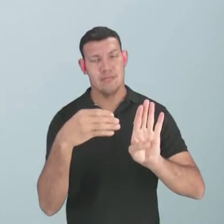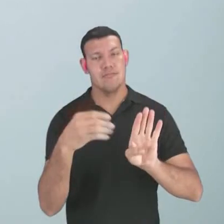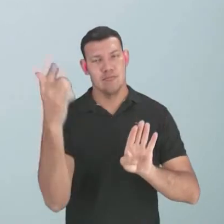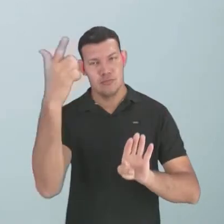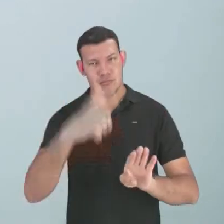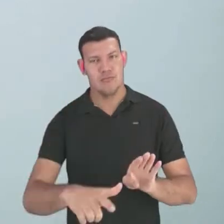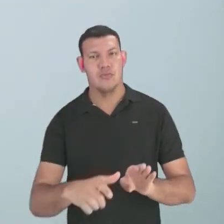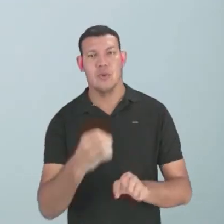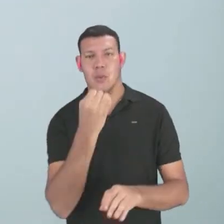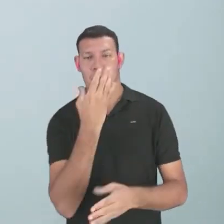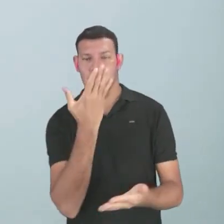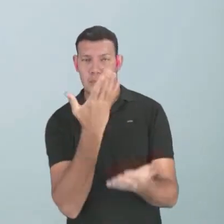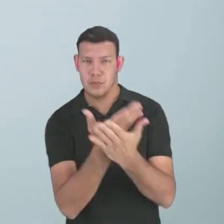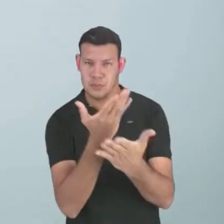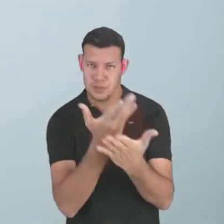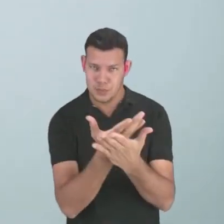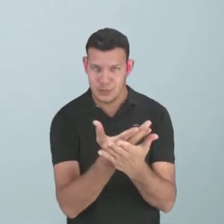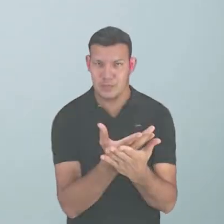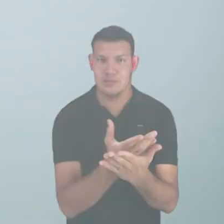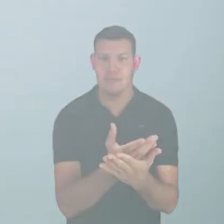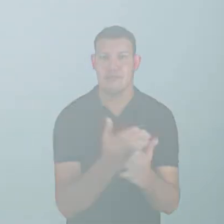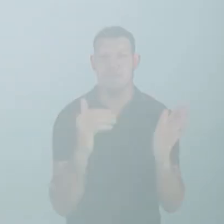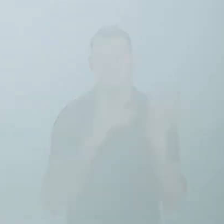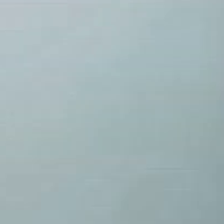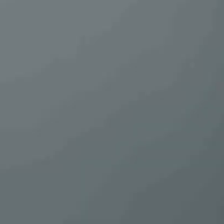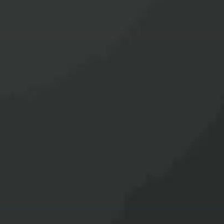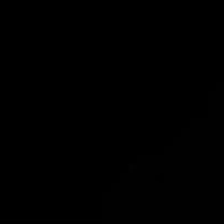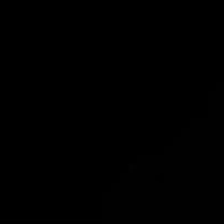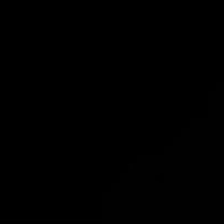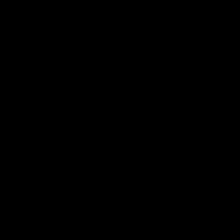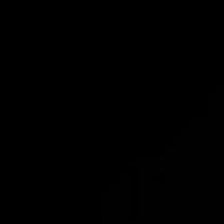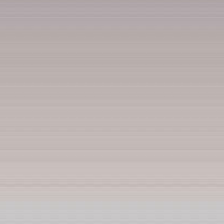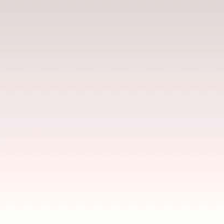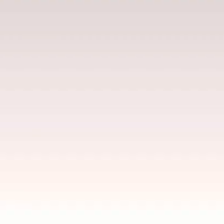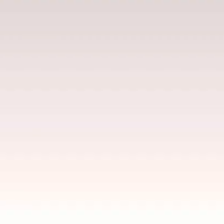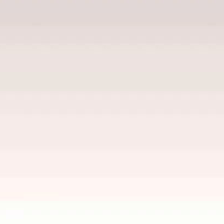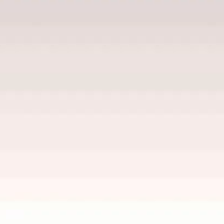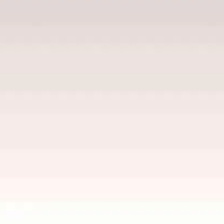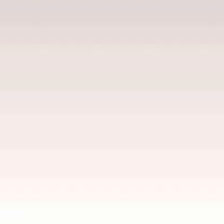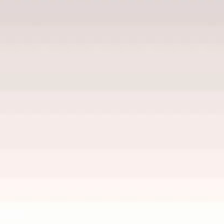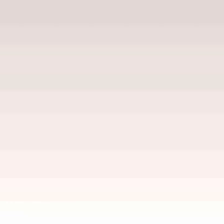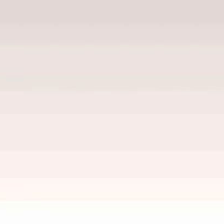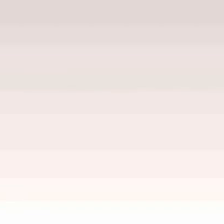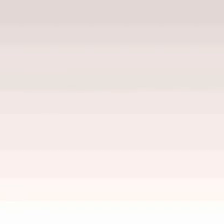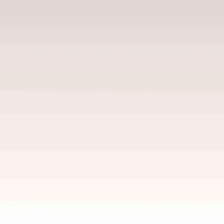Então, bons estudos e até a próxima!